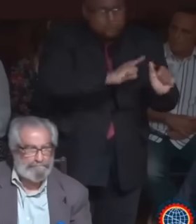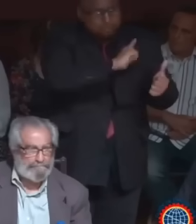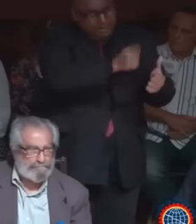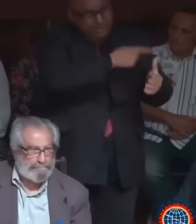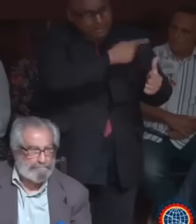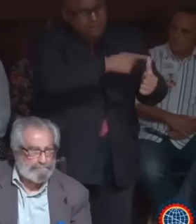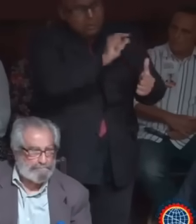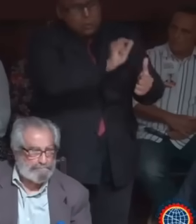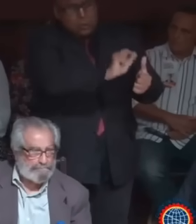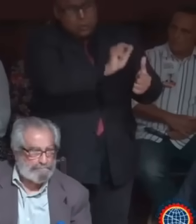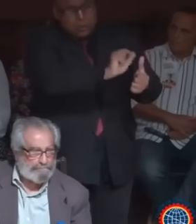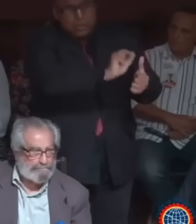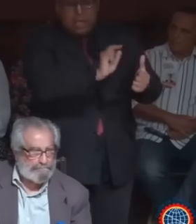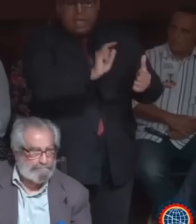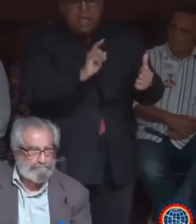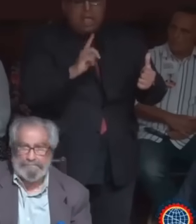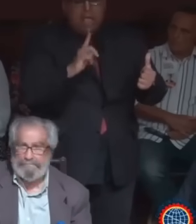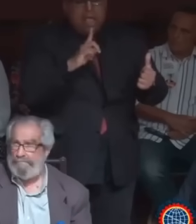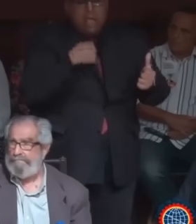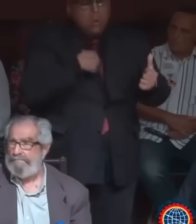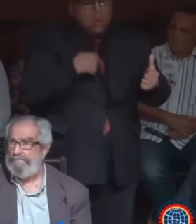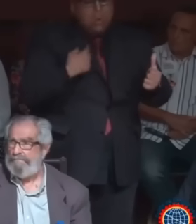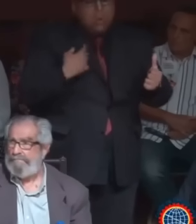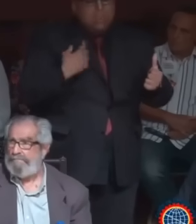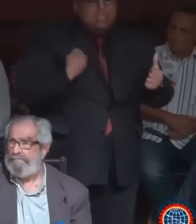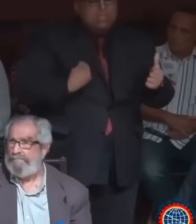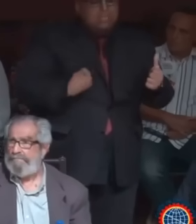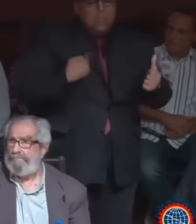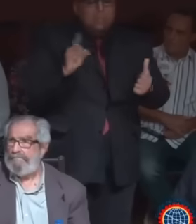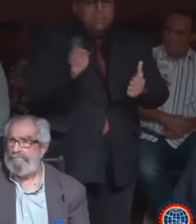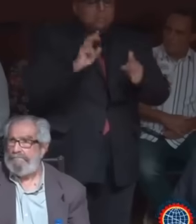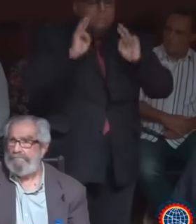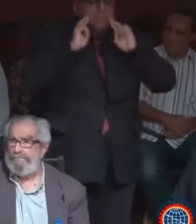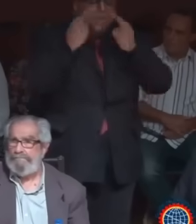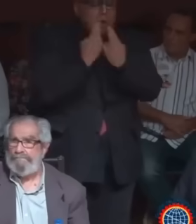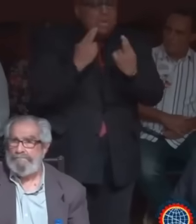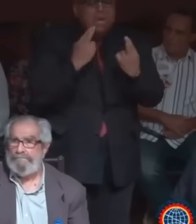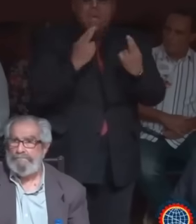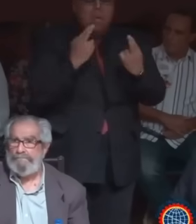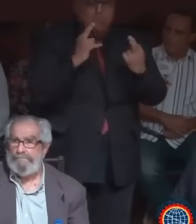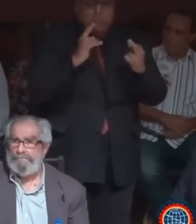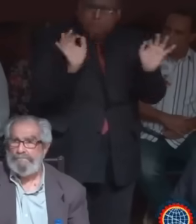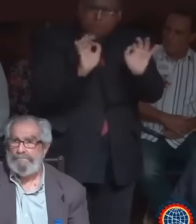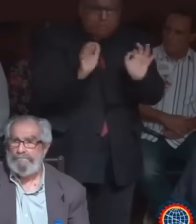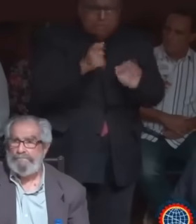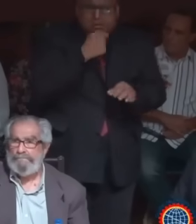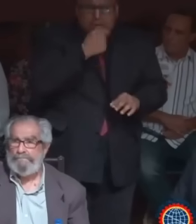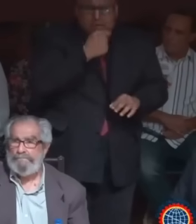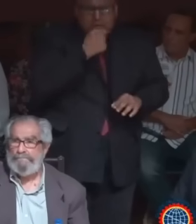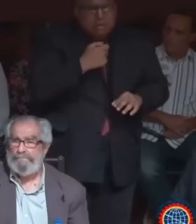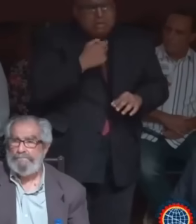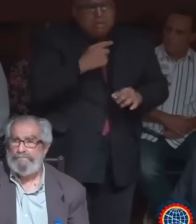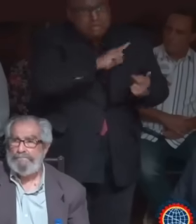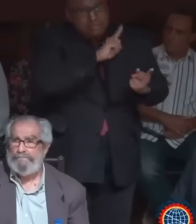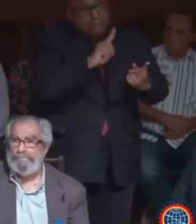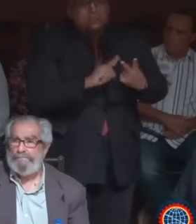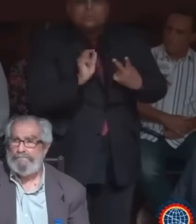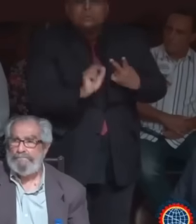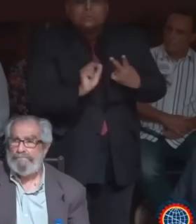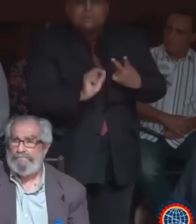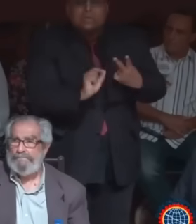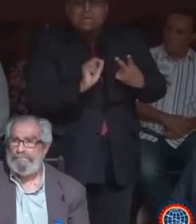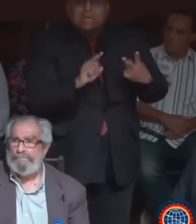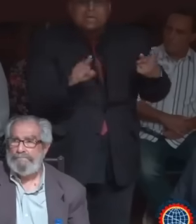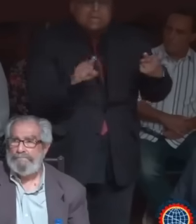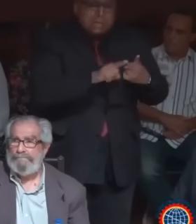não me furtar a participar de nenhuma reunião como essa, uma sabatina, uma entrevista. Em segundo lugar,